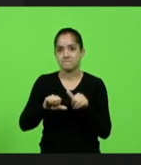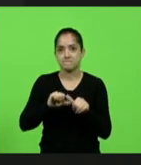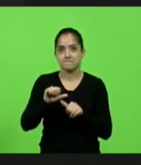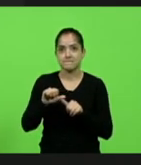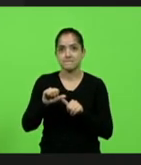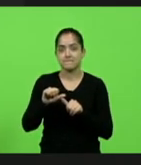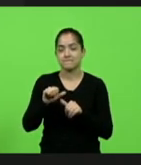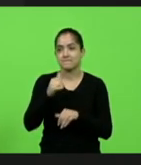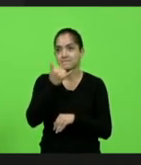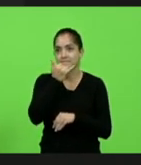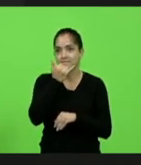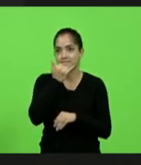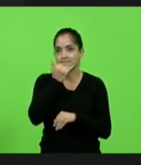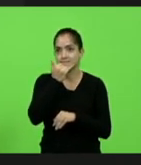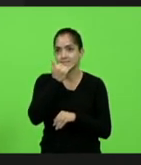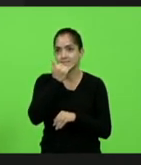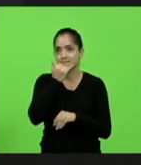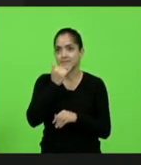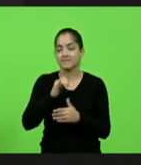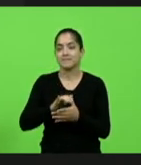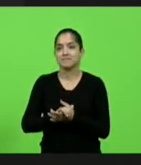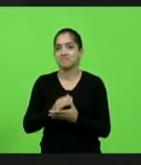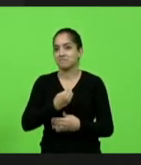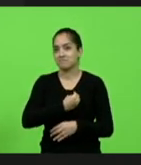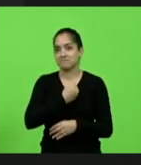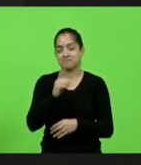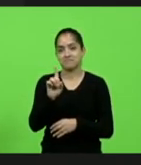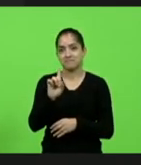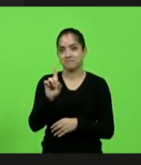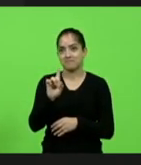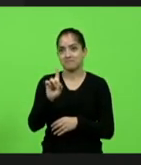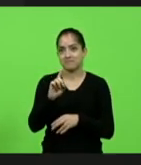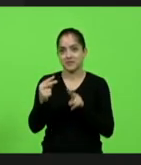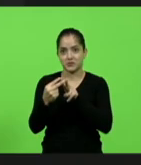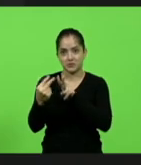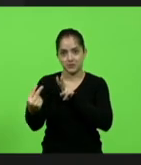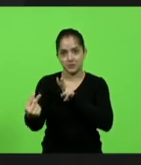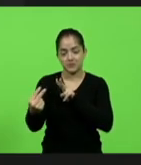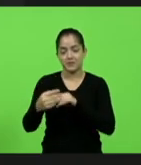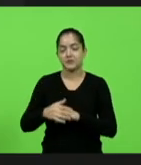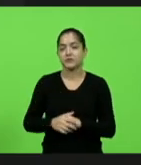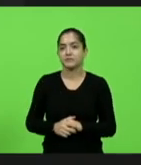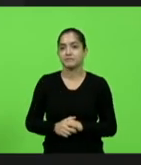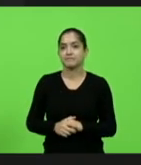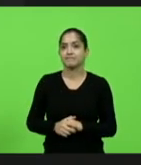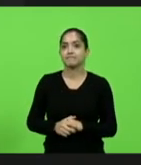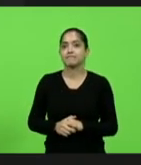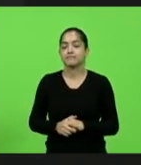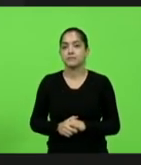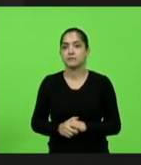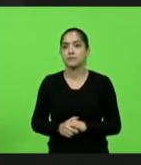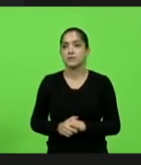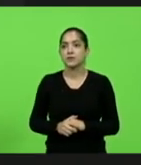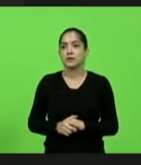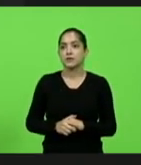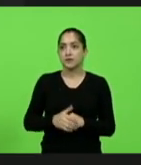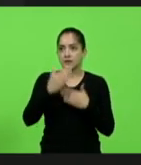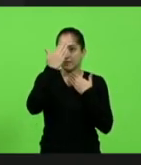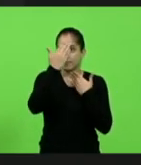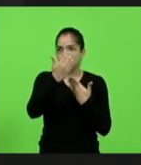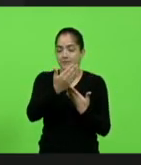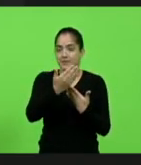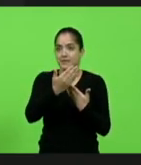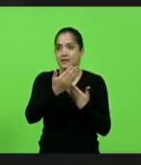Perdão, doutor Rafael Meira não está presente, está virtualmente conosco. Perfeito, obrigado, deputada.